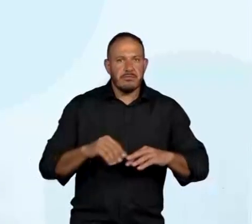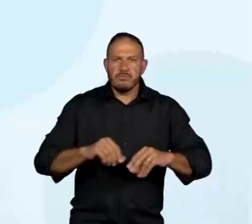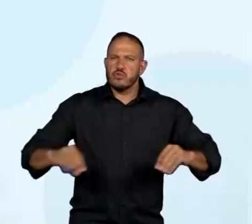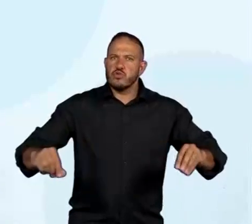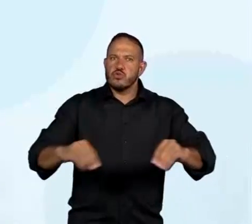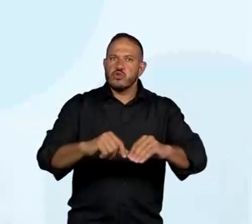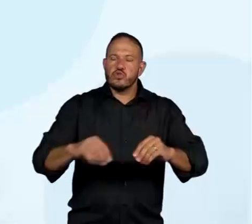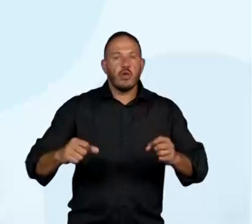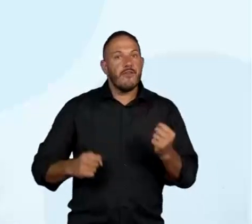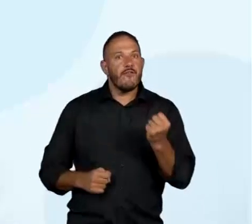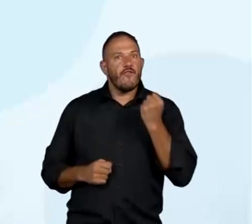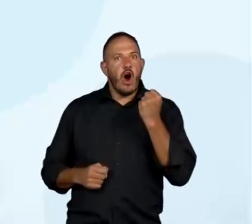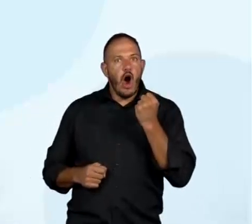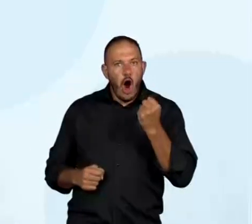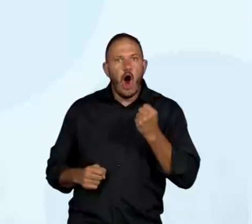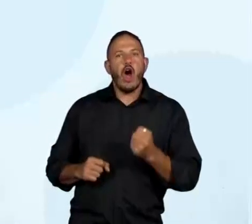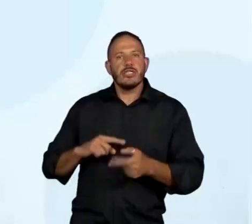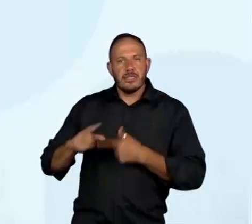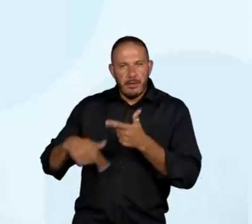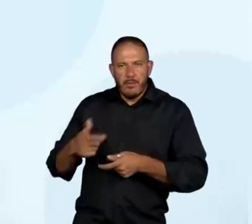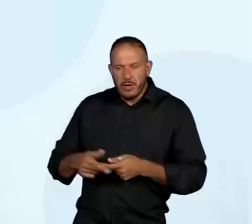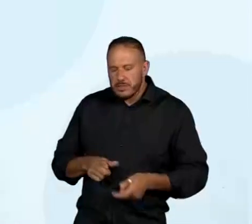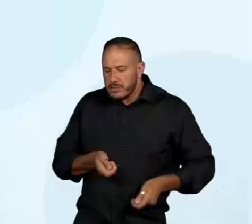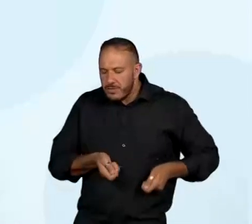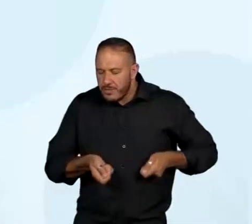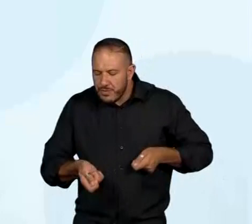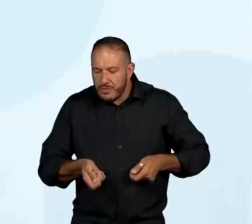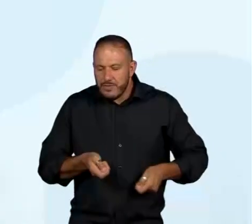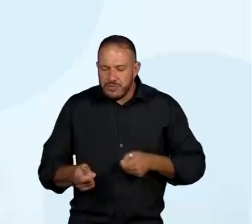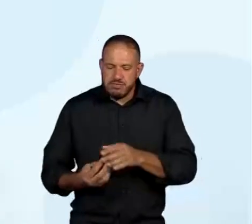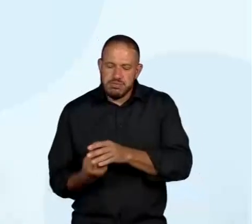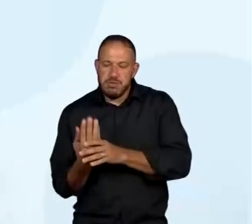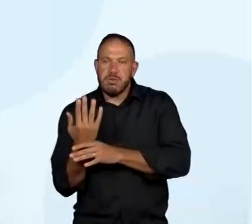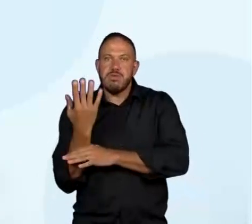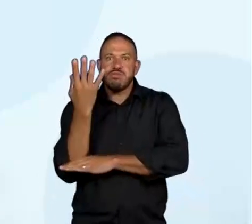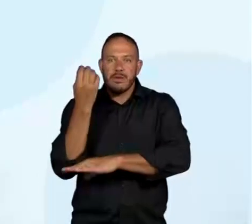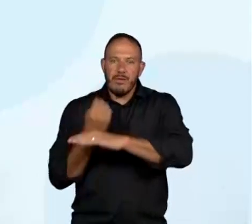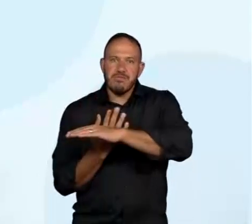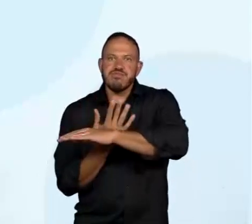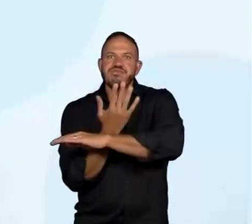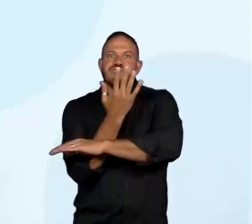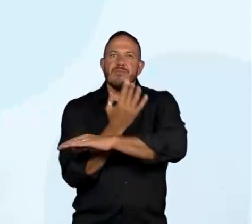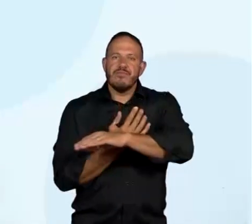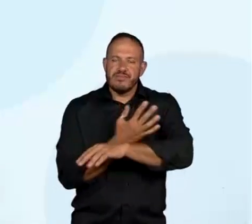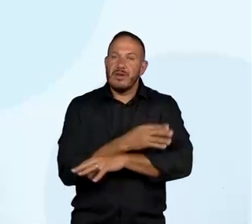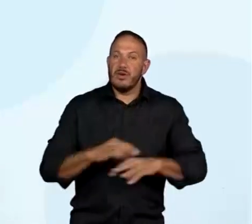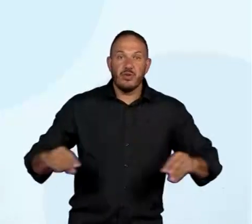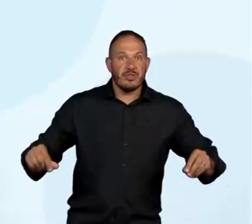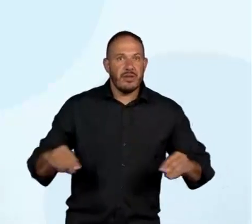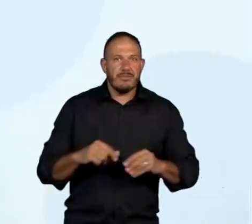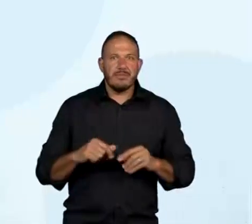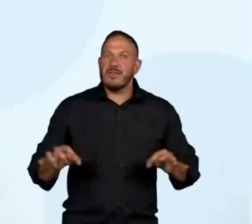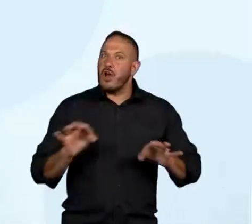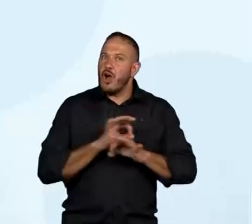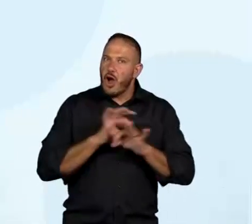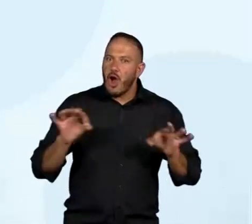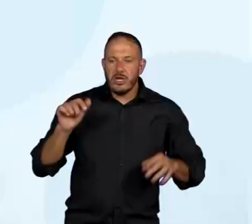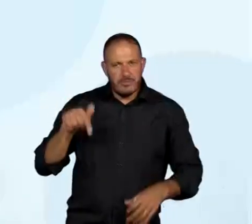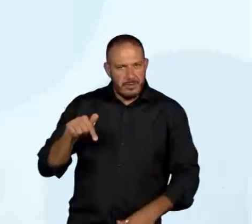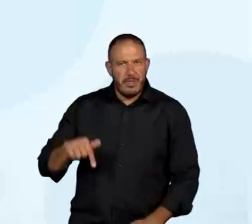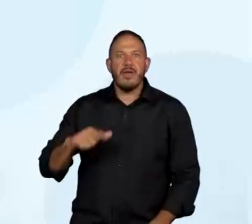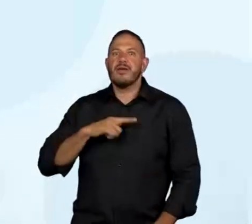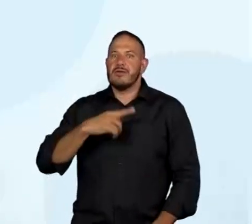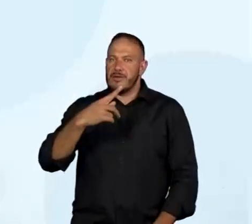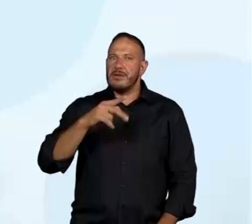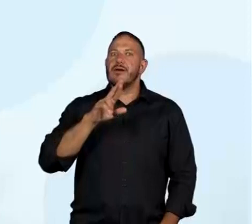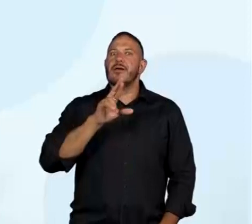deixando fertilizado ecologicamente. Ou seja, o solo fica com proteínas e nutrientes